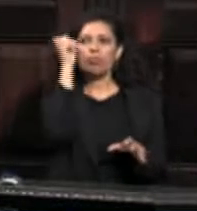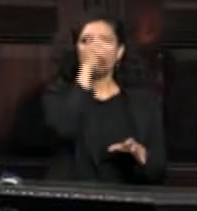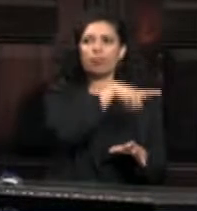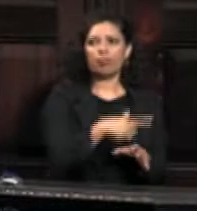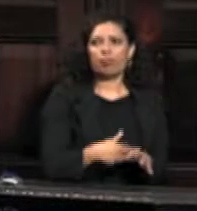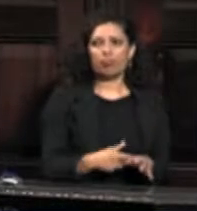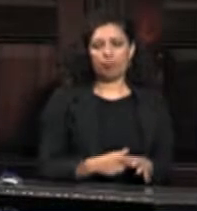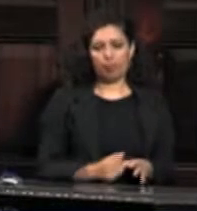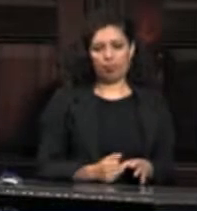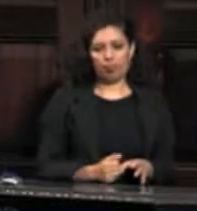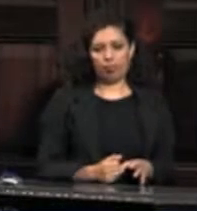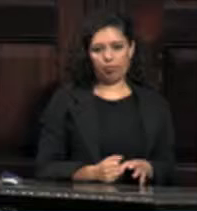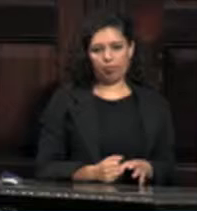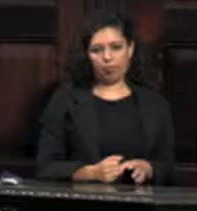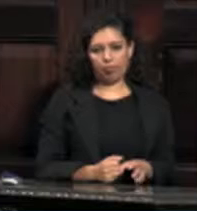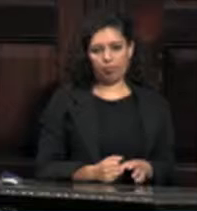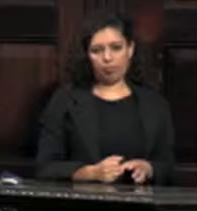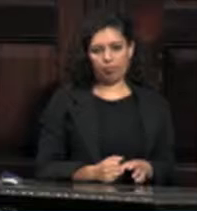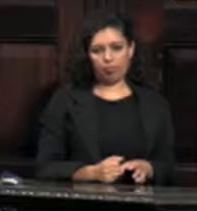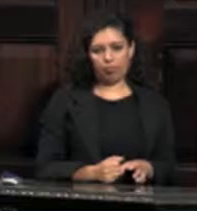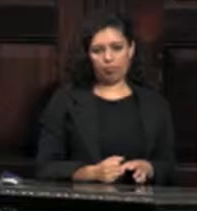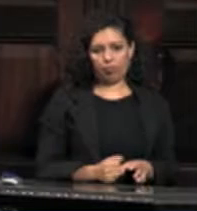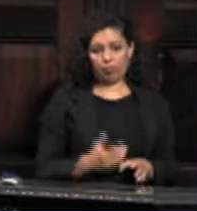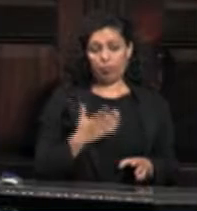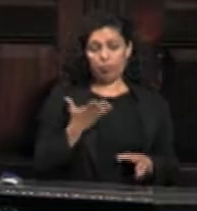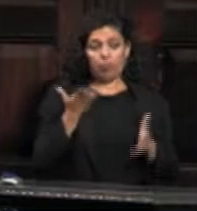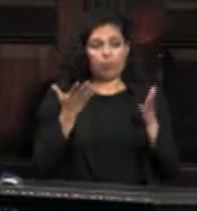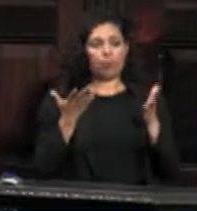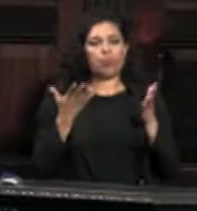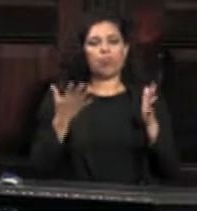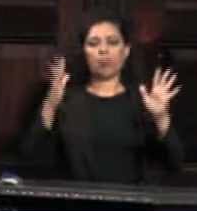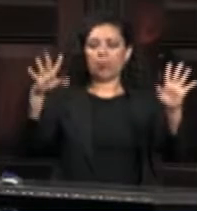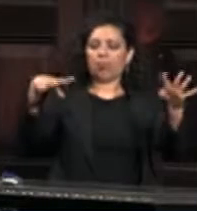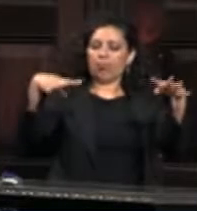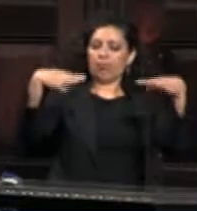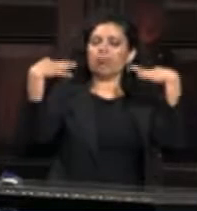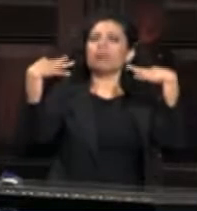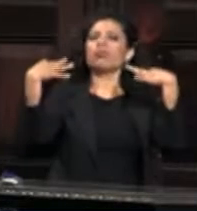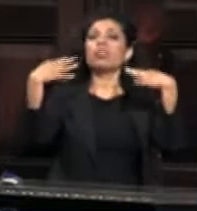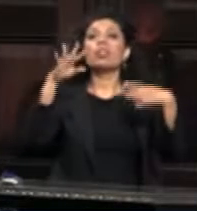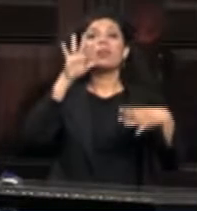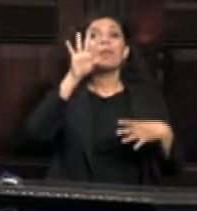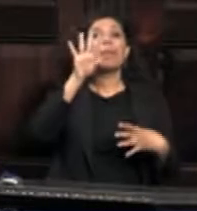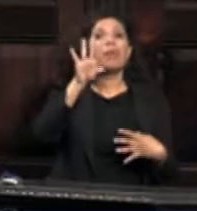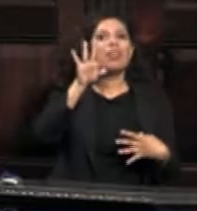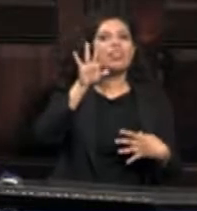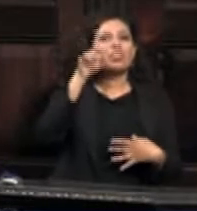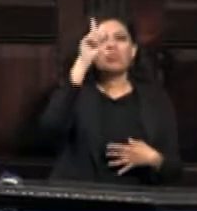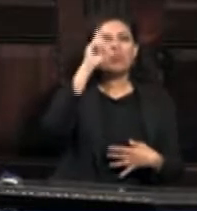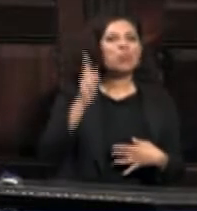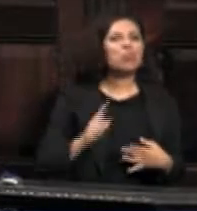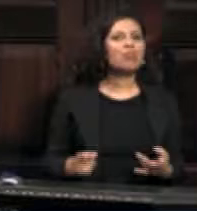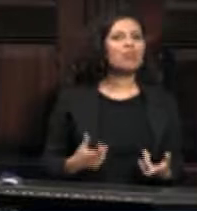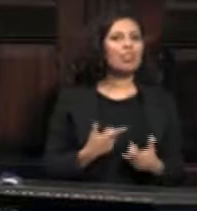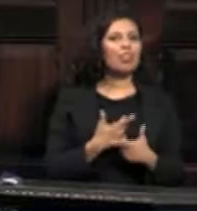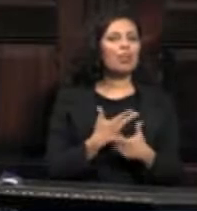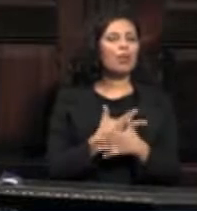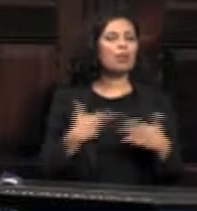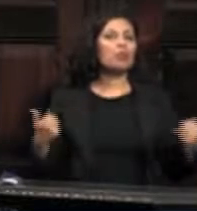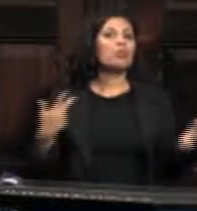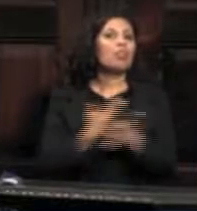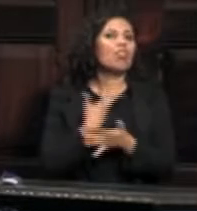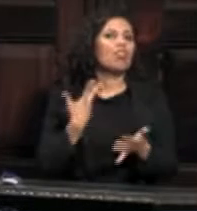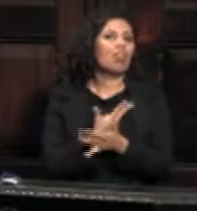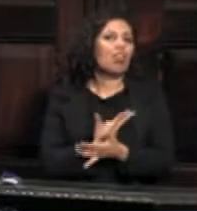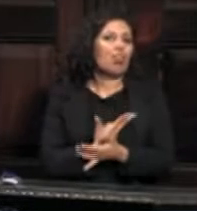governo, que é um título para aqueles que gostam de usá-lo, mas não sabe os apertos e as dificuldades que os produtores de flores